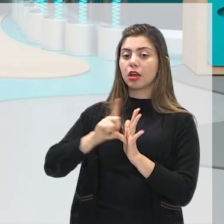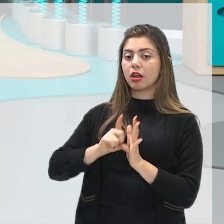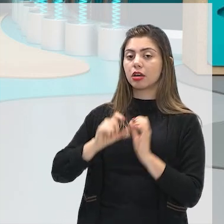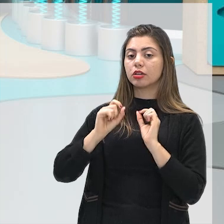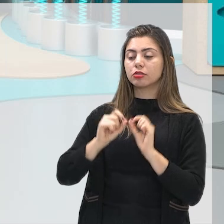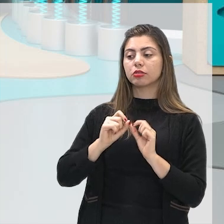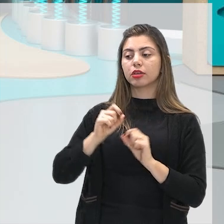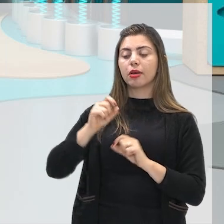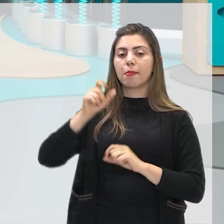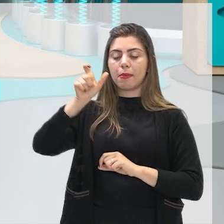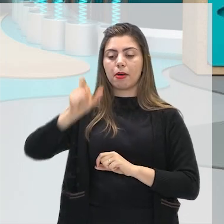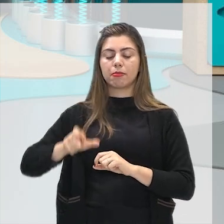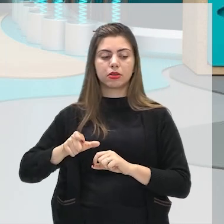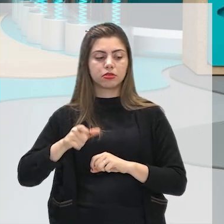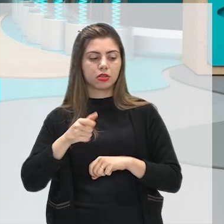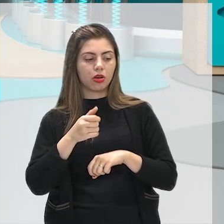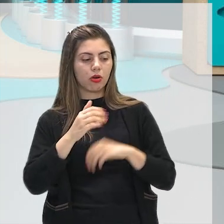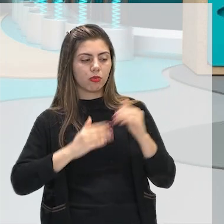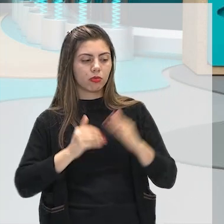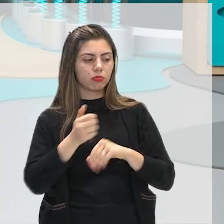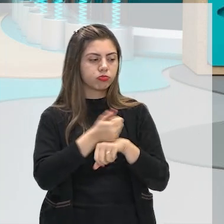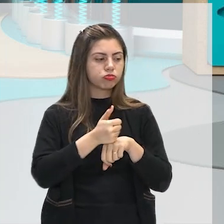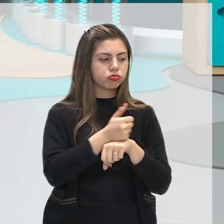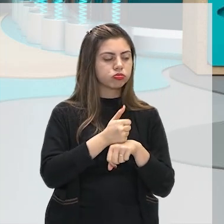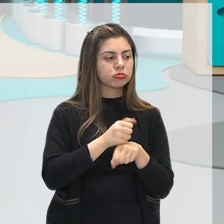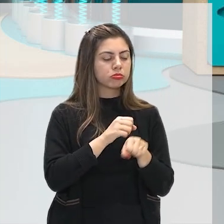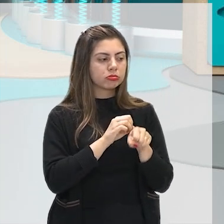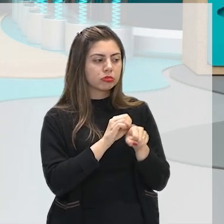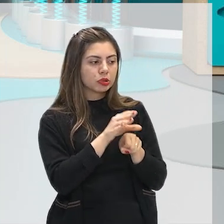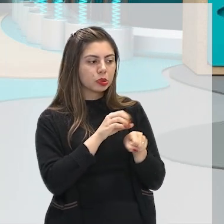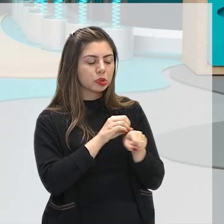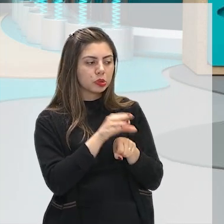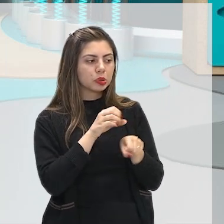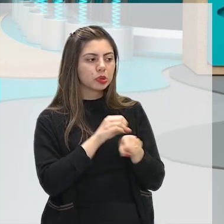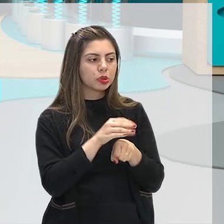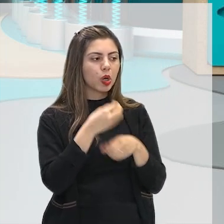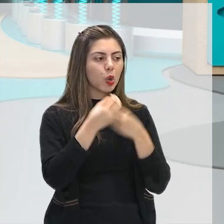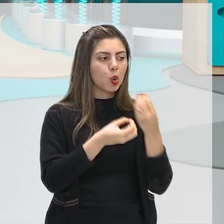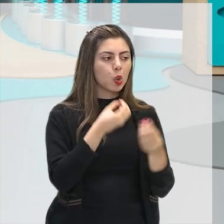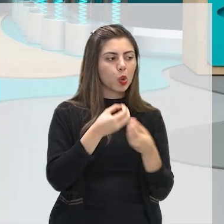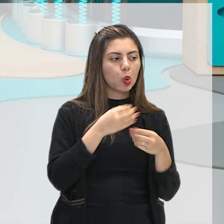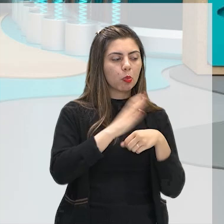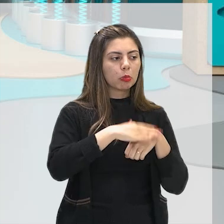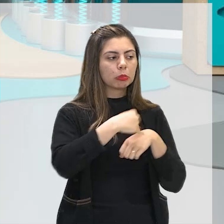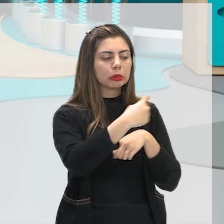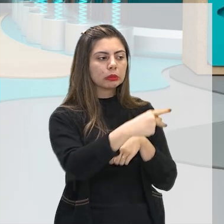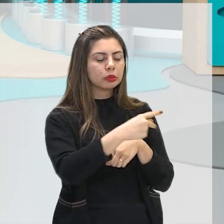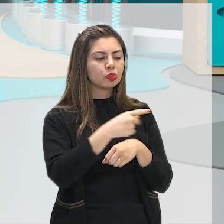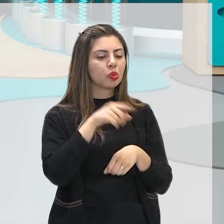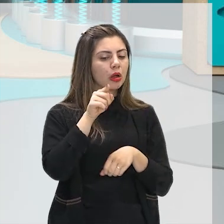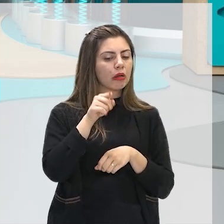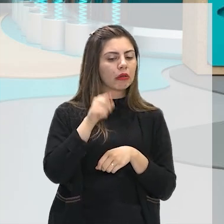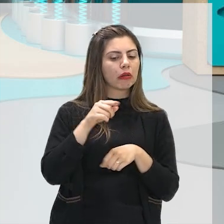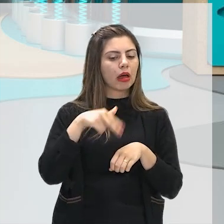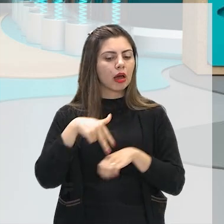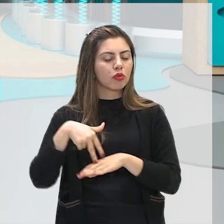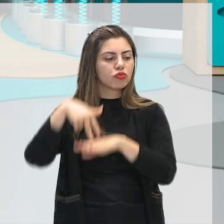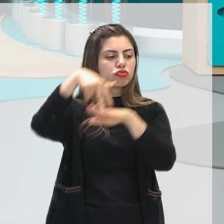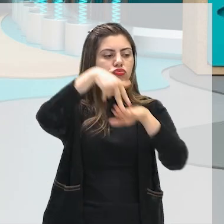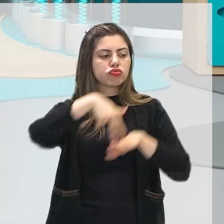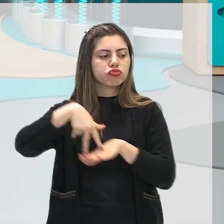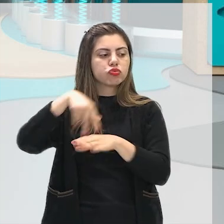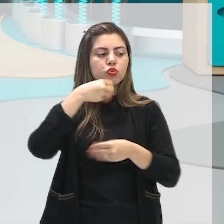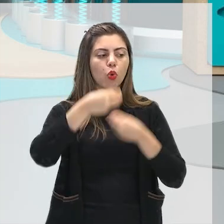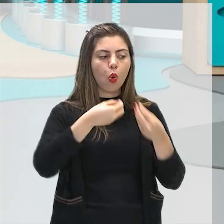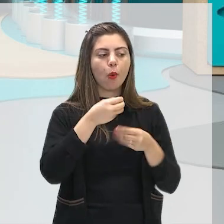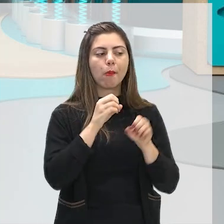um profissional especializado, para que ele te indique ali e te fale como é que você deve proceder quando estiver em cima do